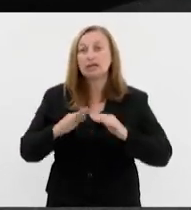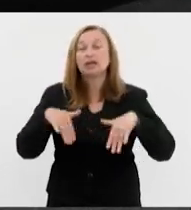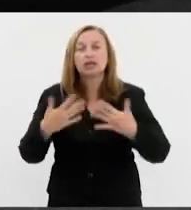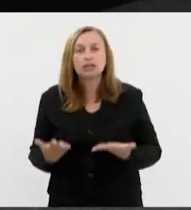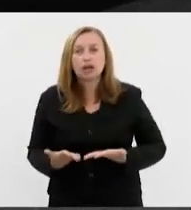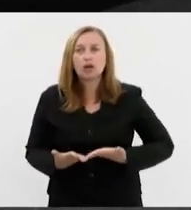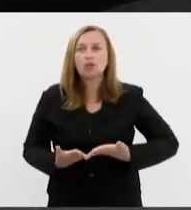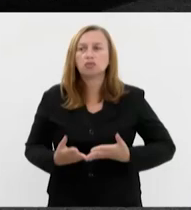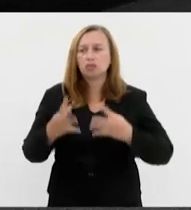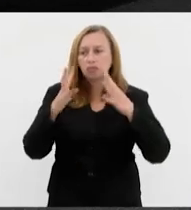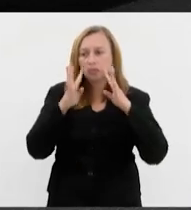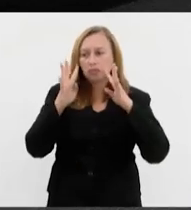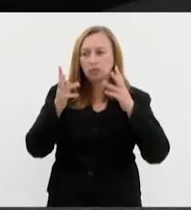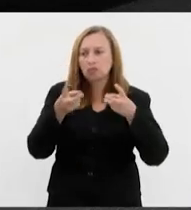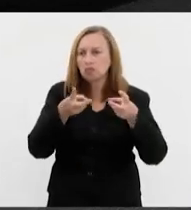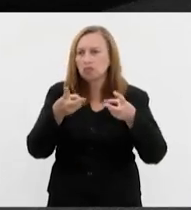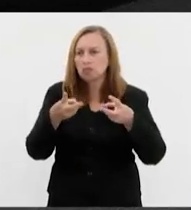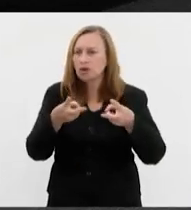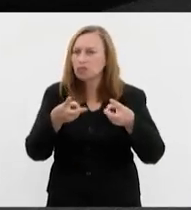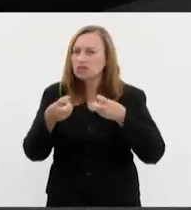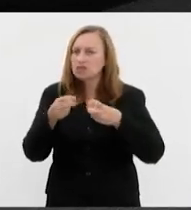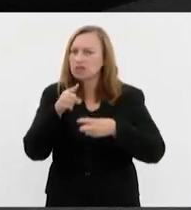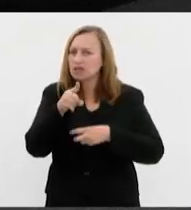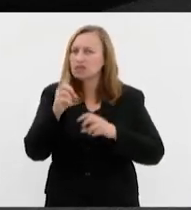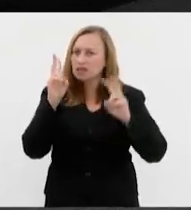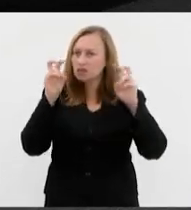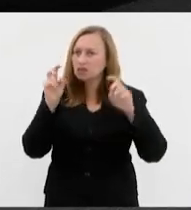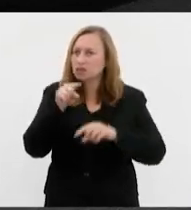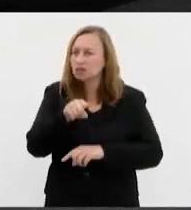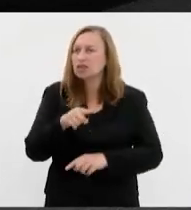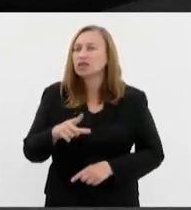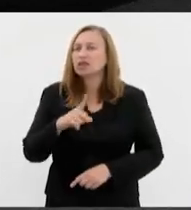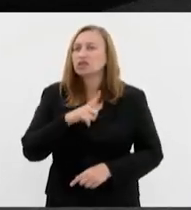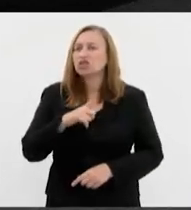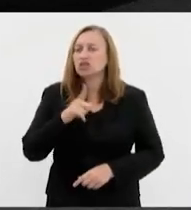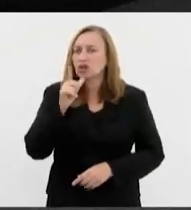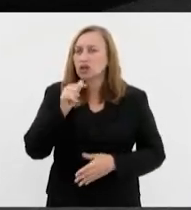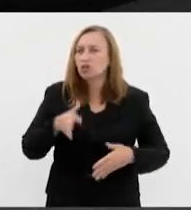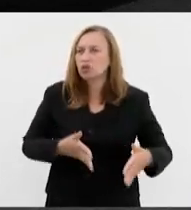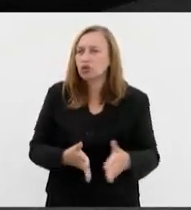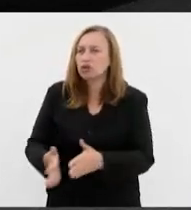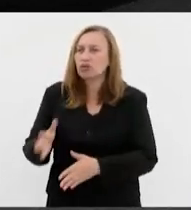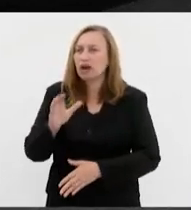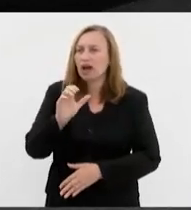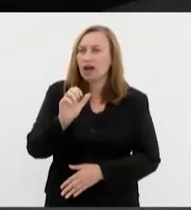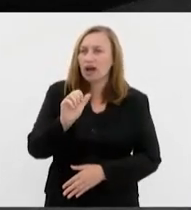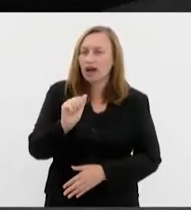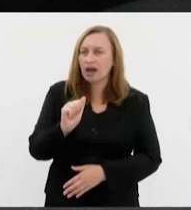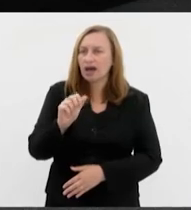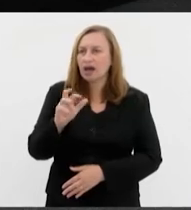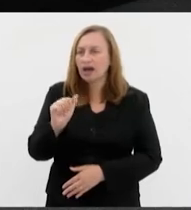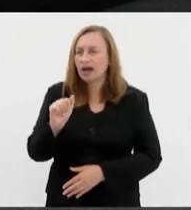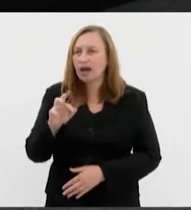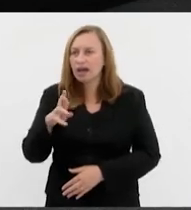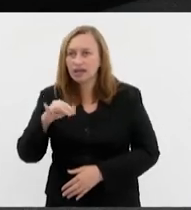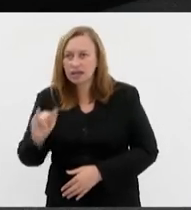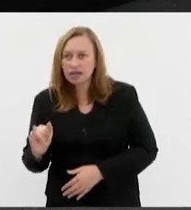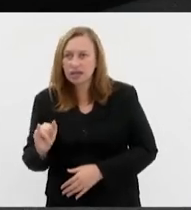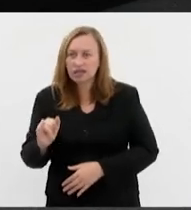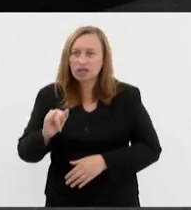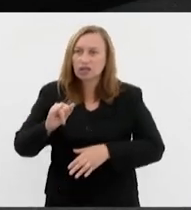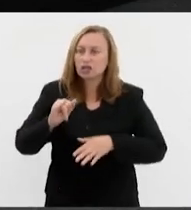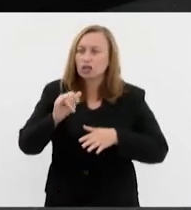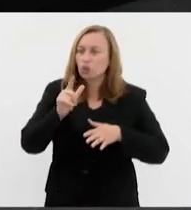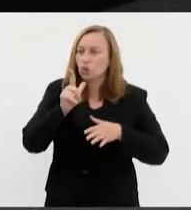chamou a atenção dessa situação em específico, que a gente tinha ali o rio Acari, aquela situação toda do rio